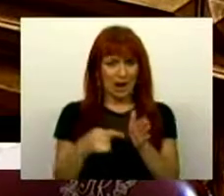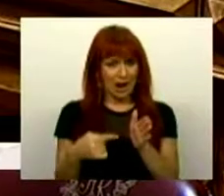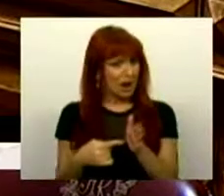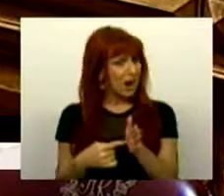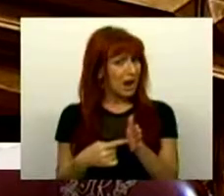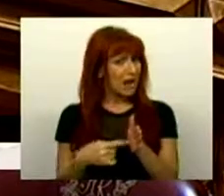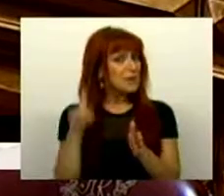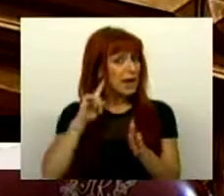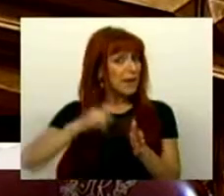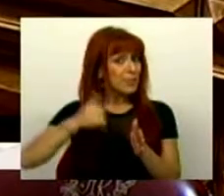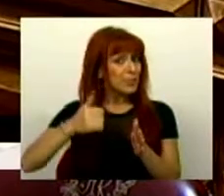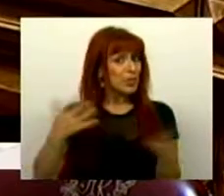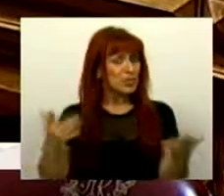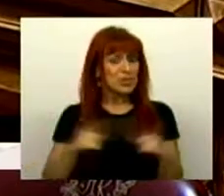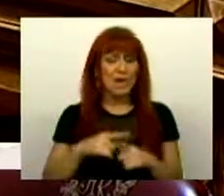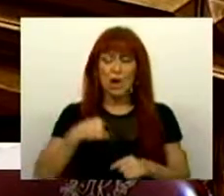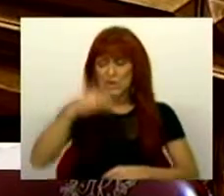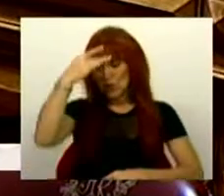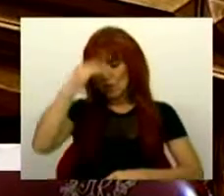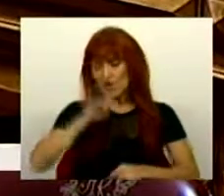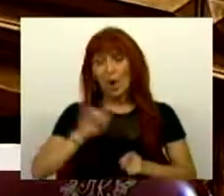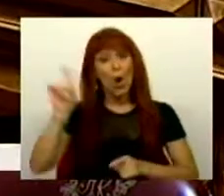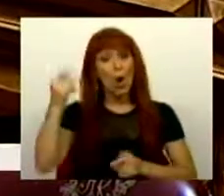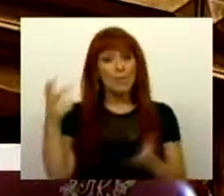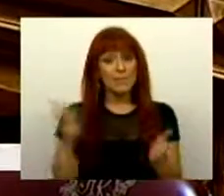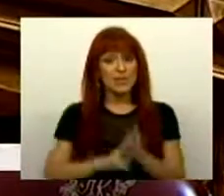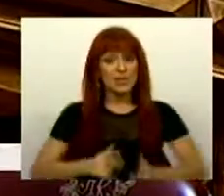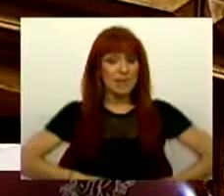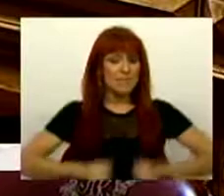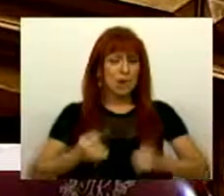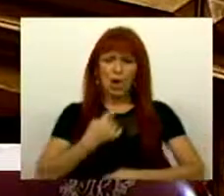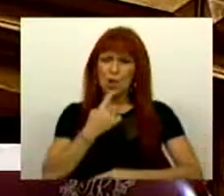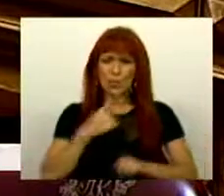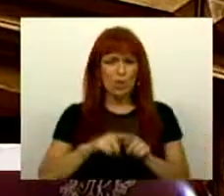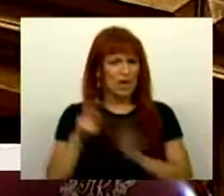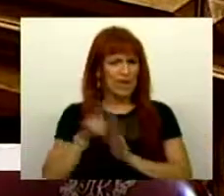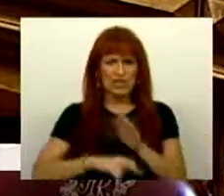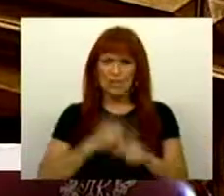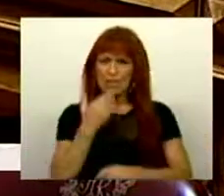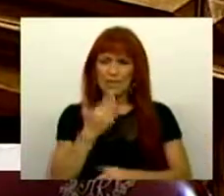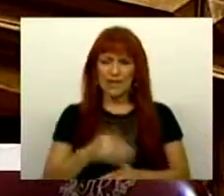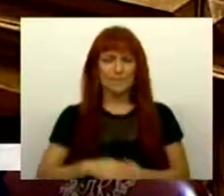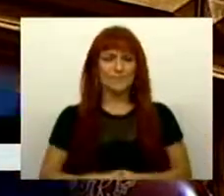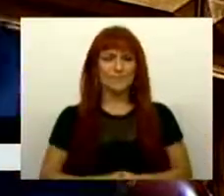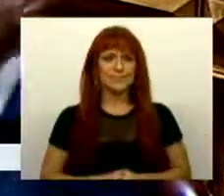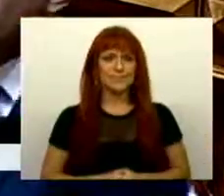é importante e que, do nosso ponto de vista, a ser aprovada, melhora significativamente este regime. Muito obrigado.